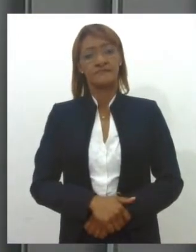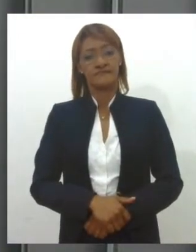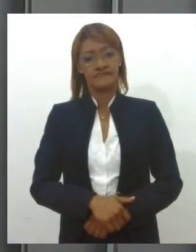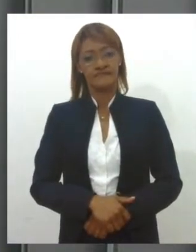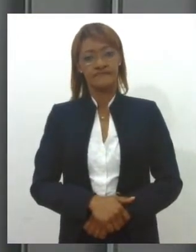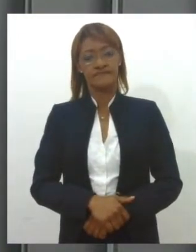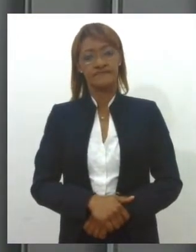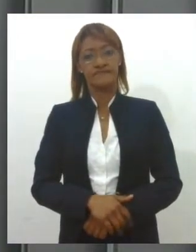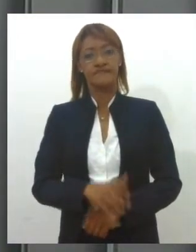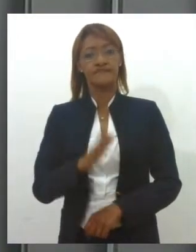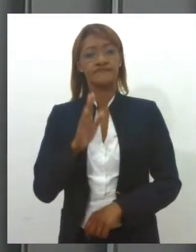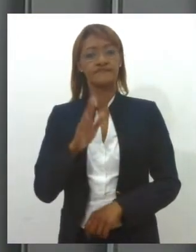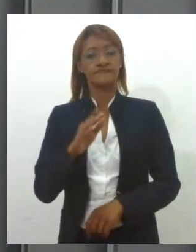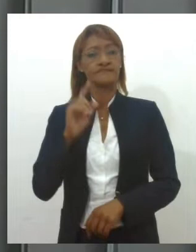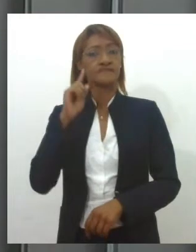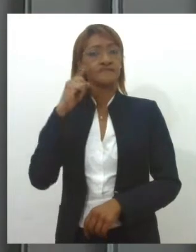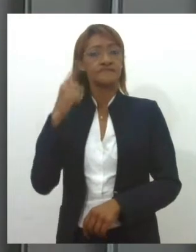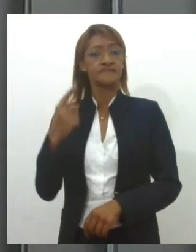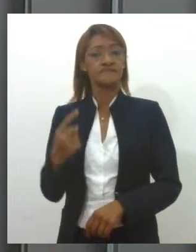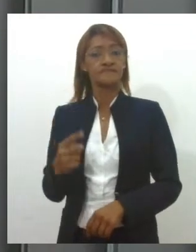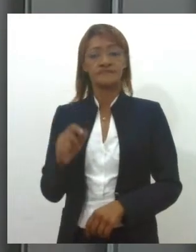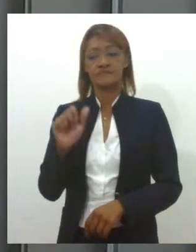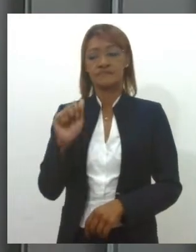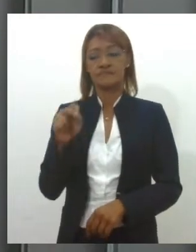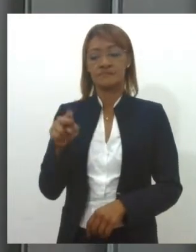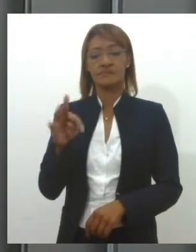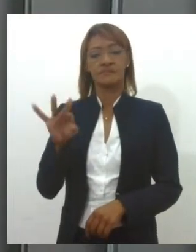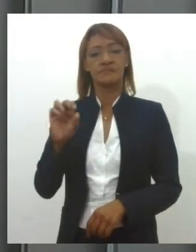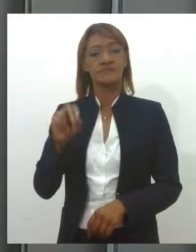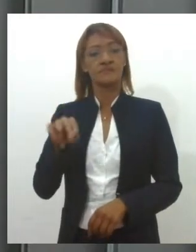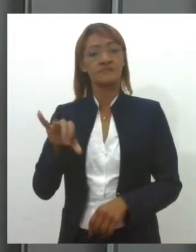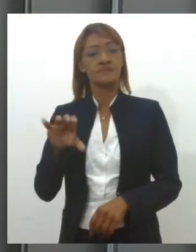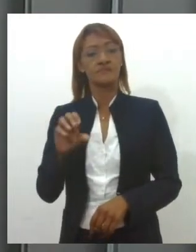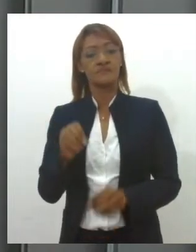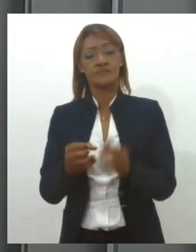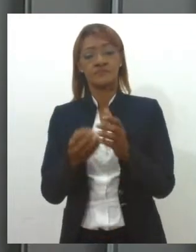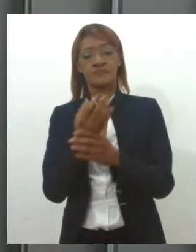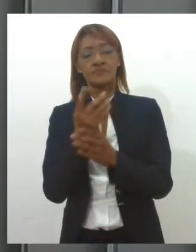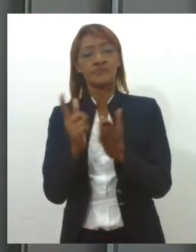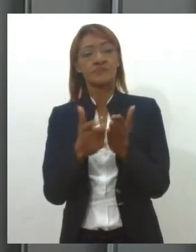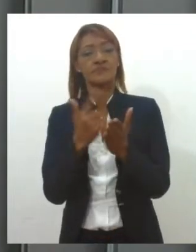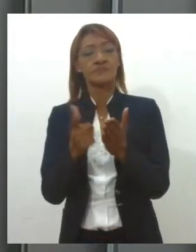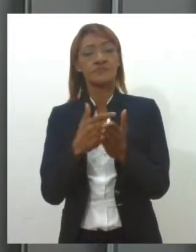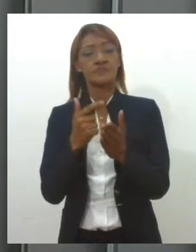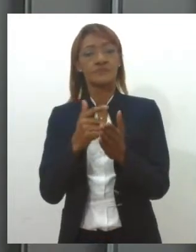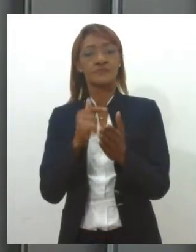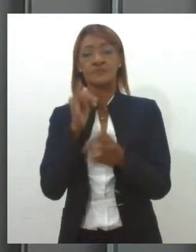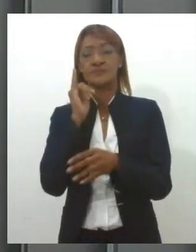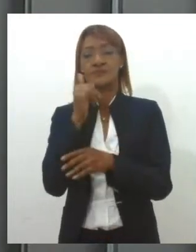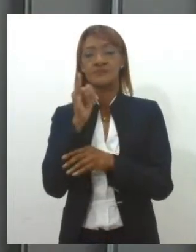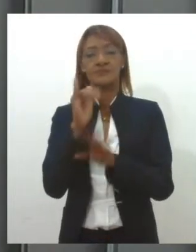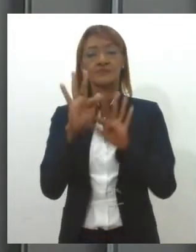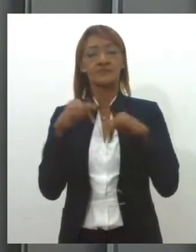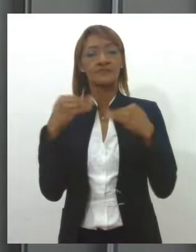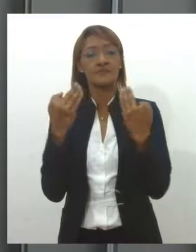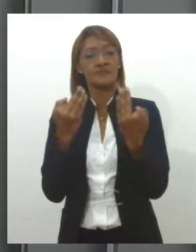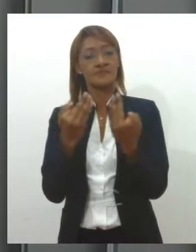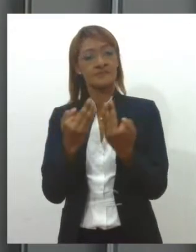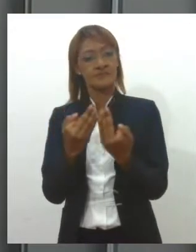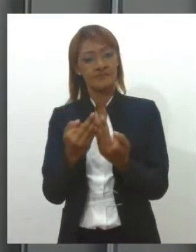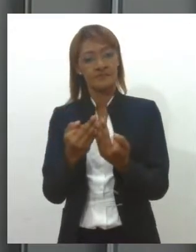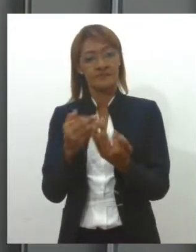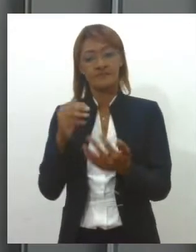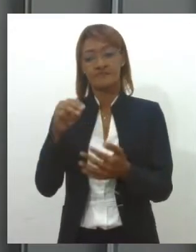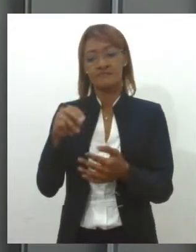e o escritor e advogado Antônio Camilo está lançando um livro que conta a história da família do coração imaculado de Maria no Brasil